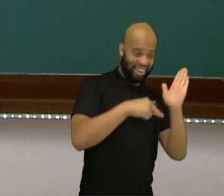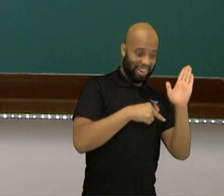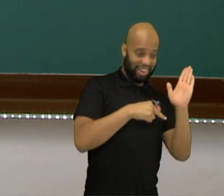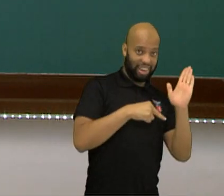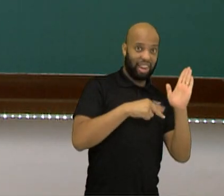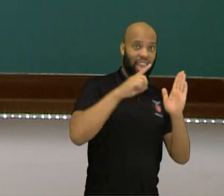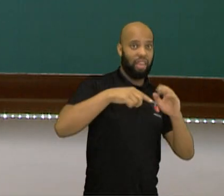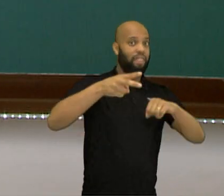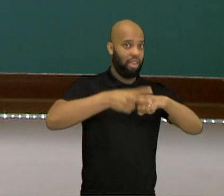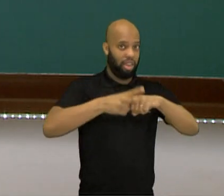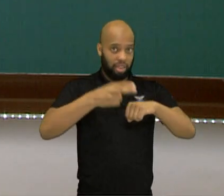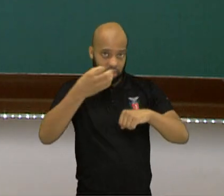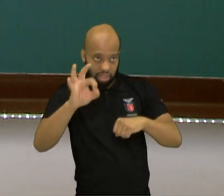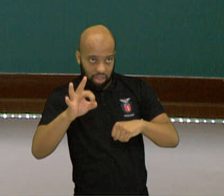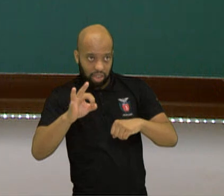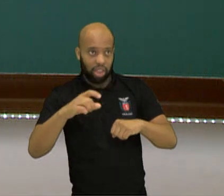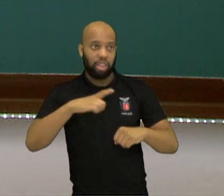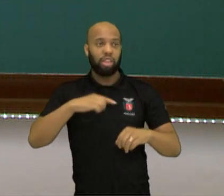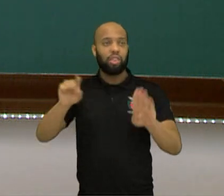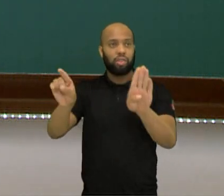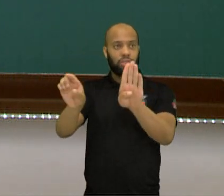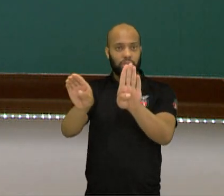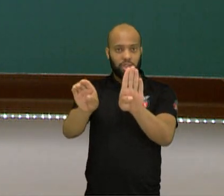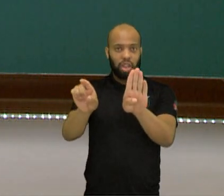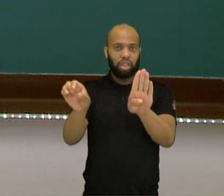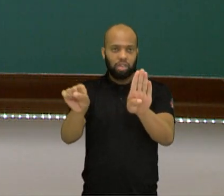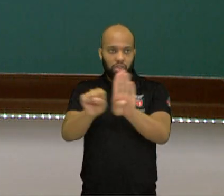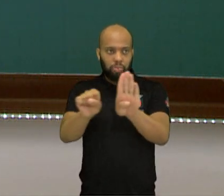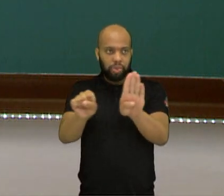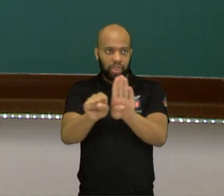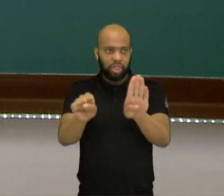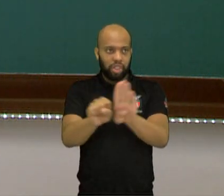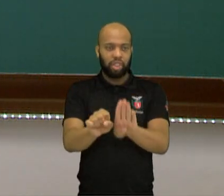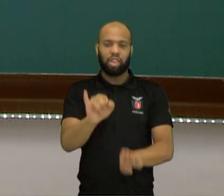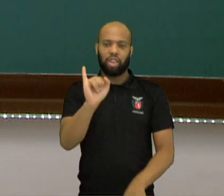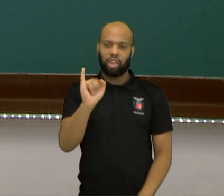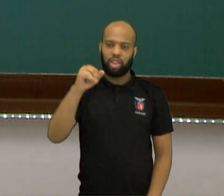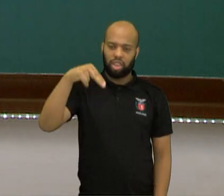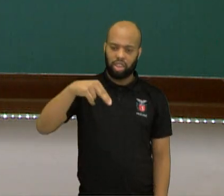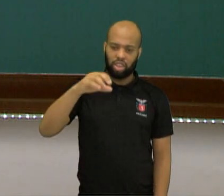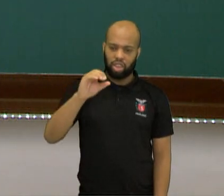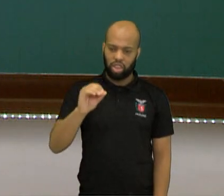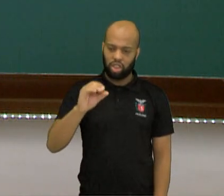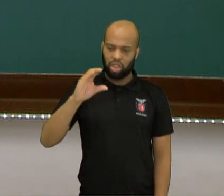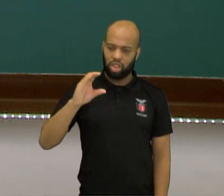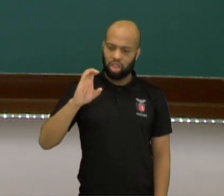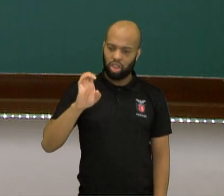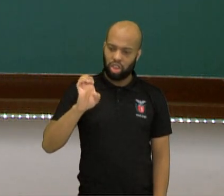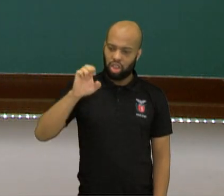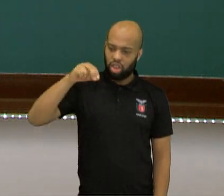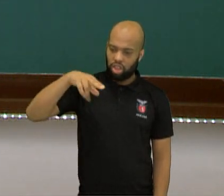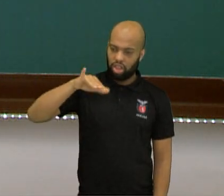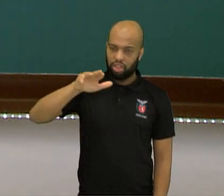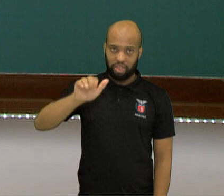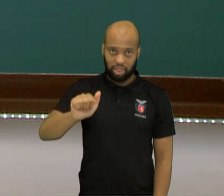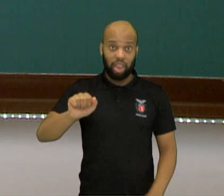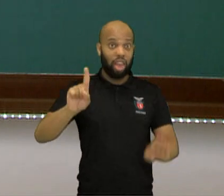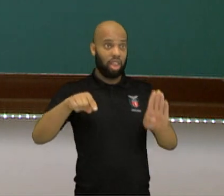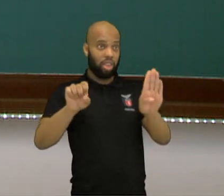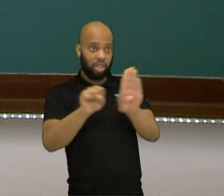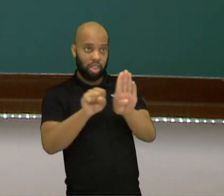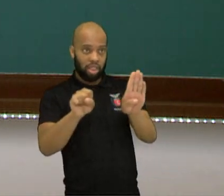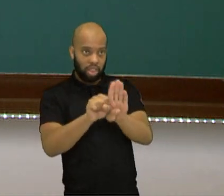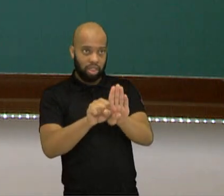verbo. O substantivo inocência, ó, de